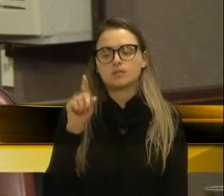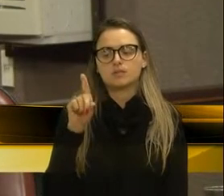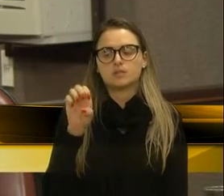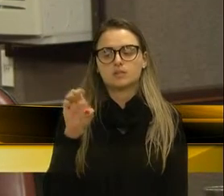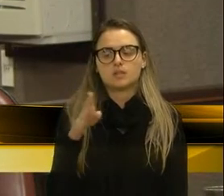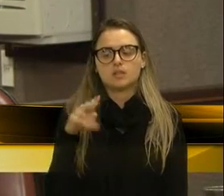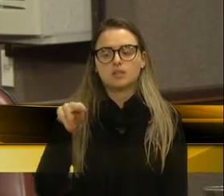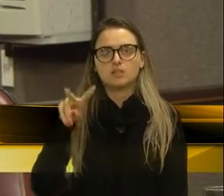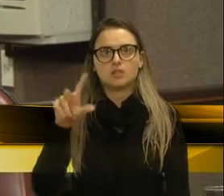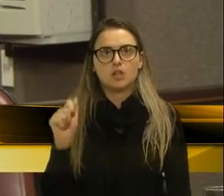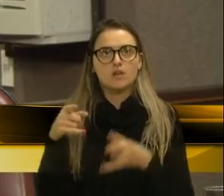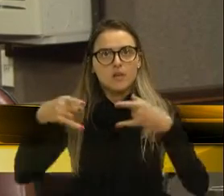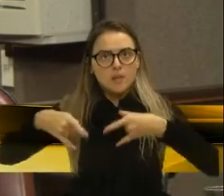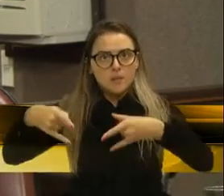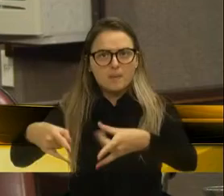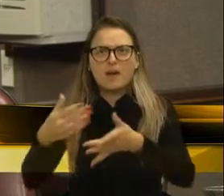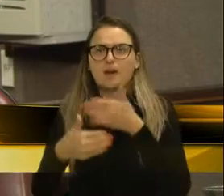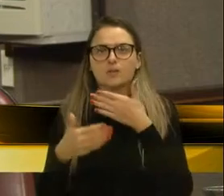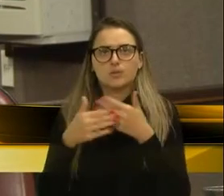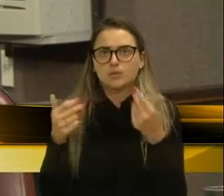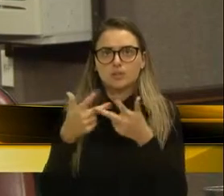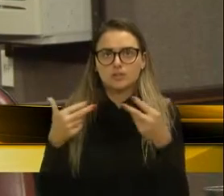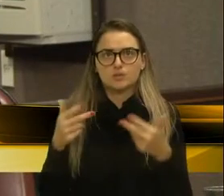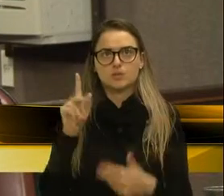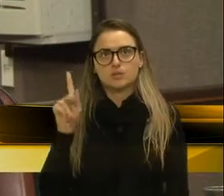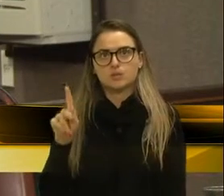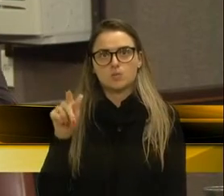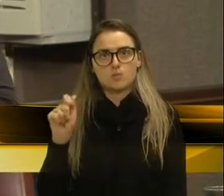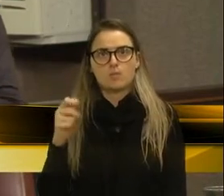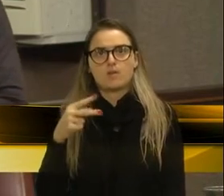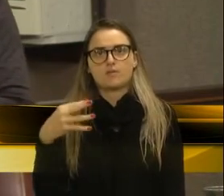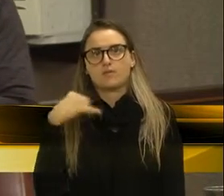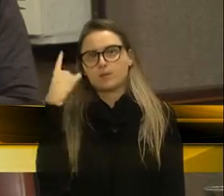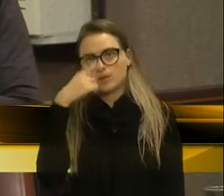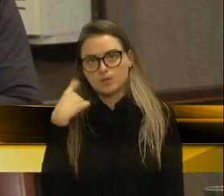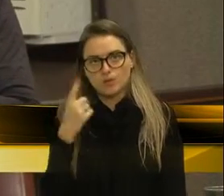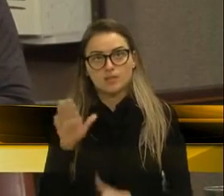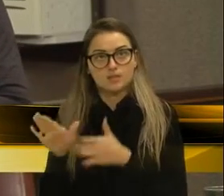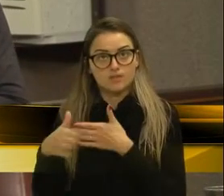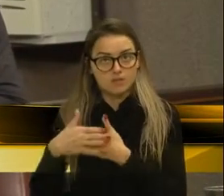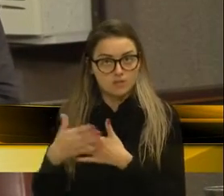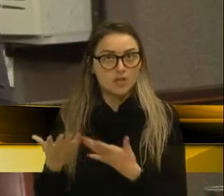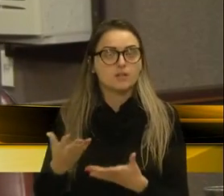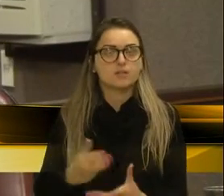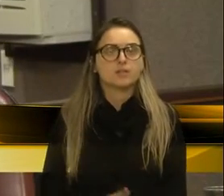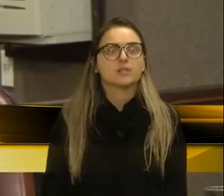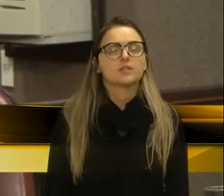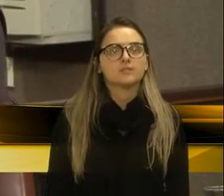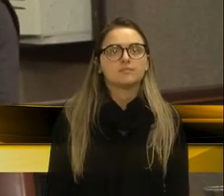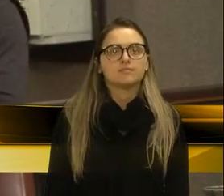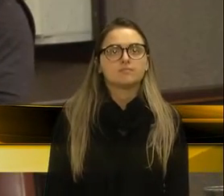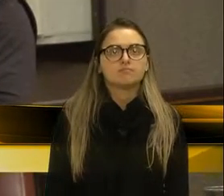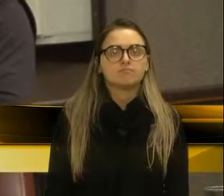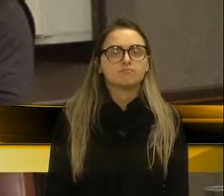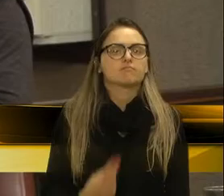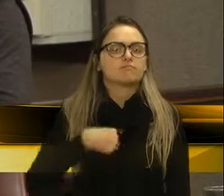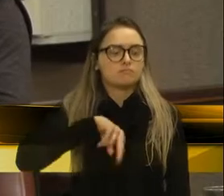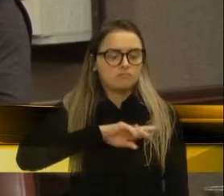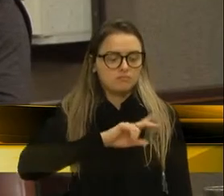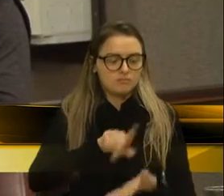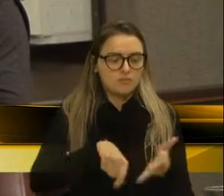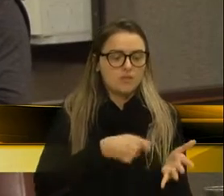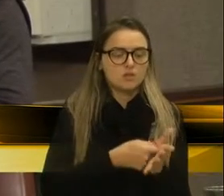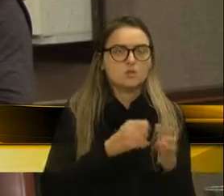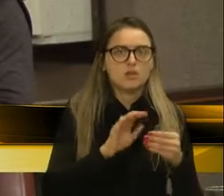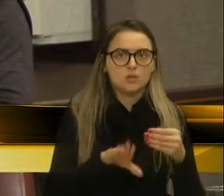para as macas, para todos os utensílios do postão 24 horas que foi fechado. Nós estamos pagando aditivos